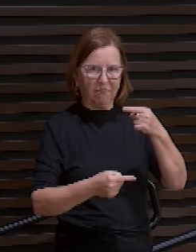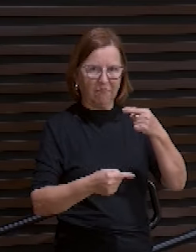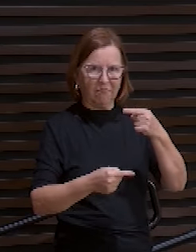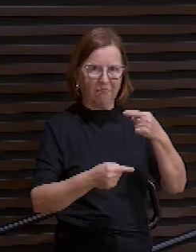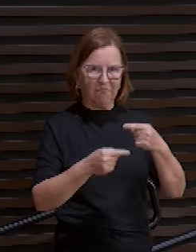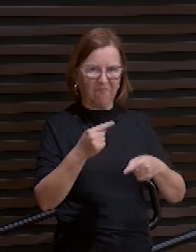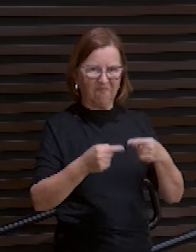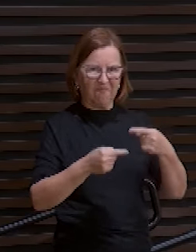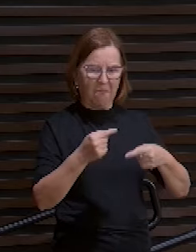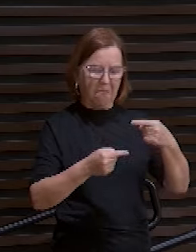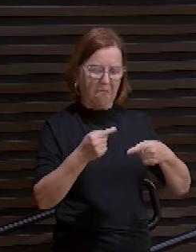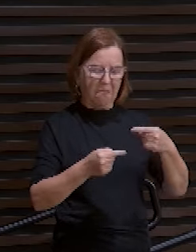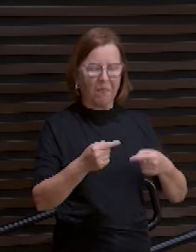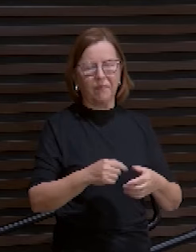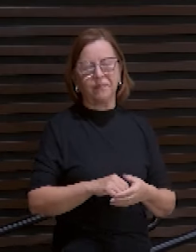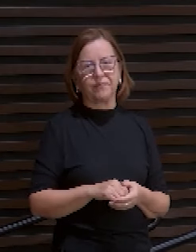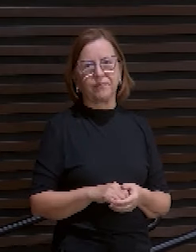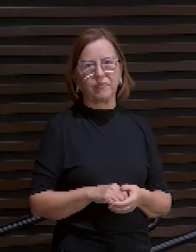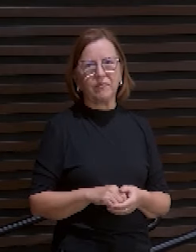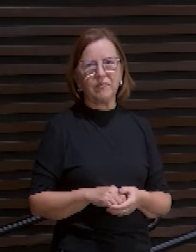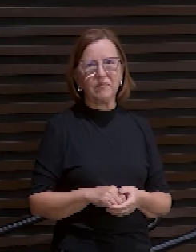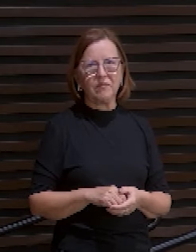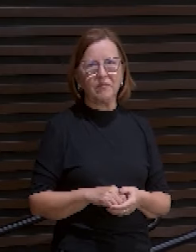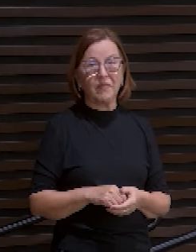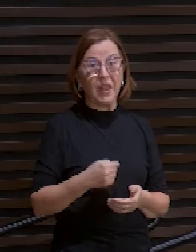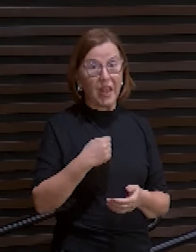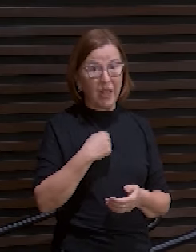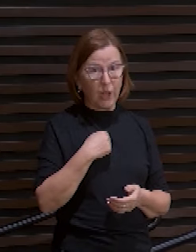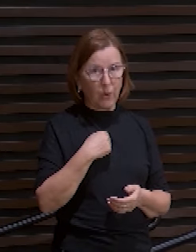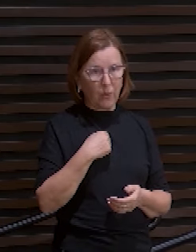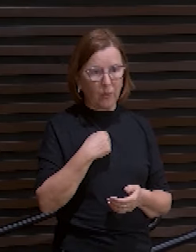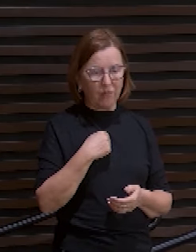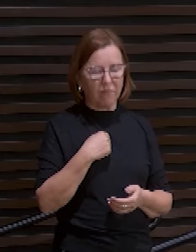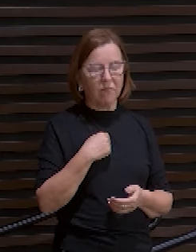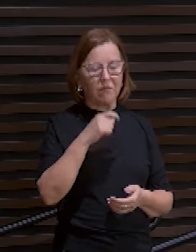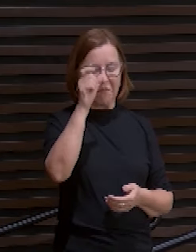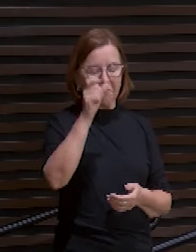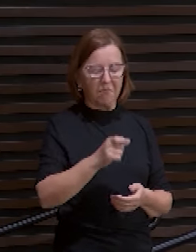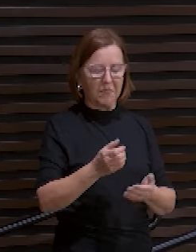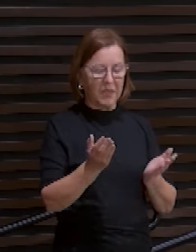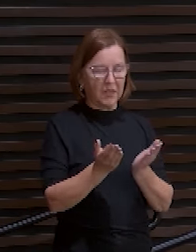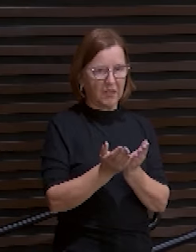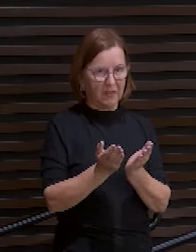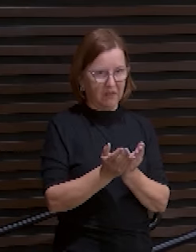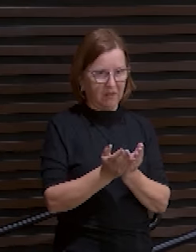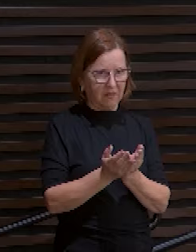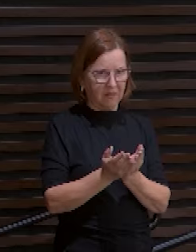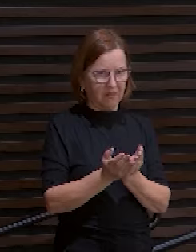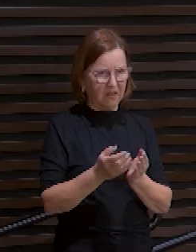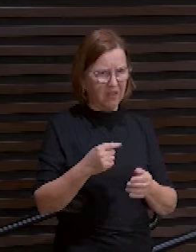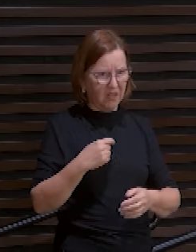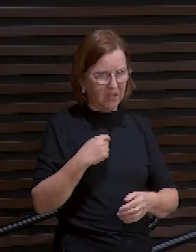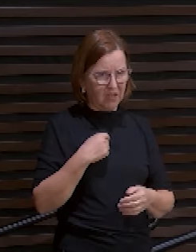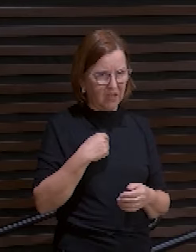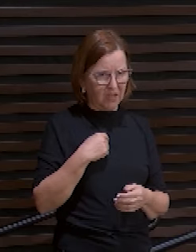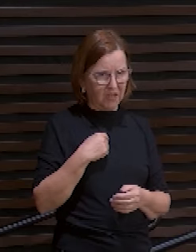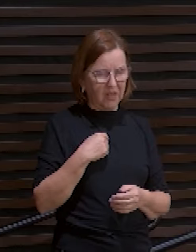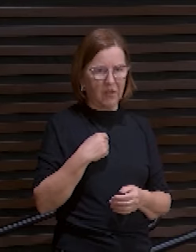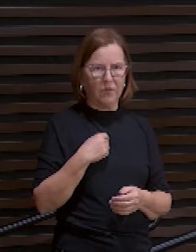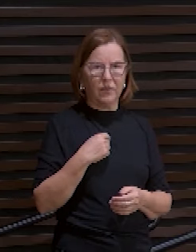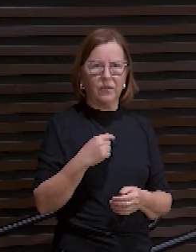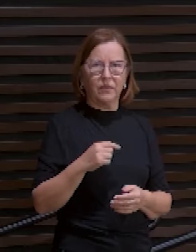desavença então eu como cristão Eu tenho atentado para a palavra de